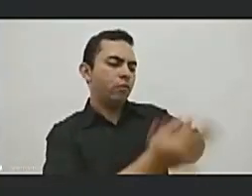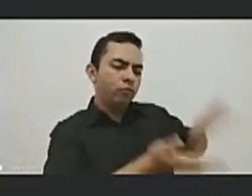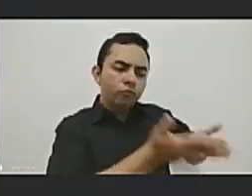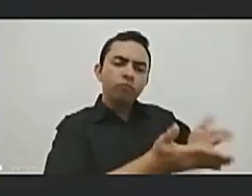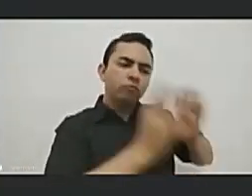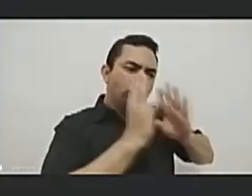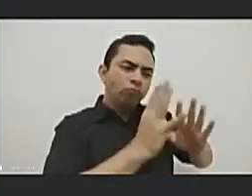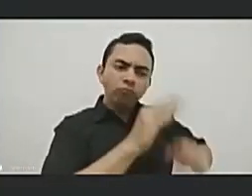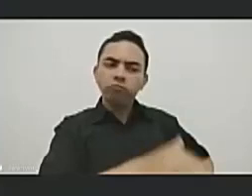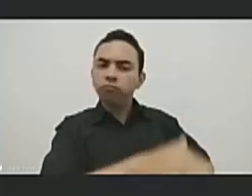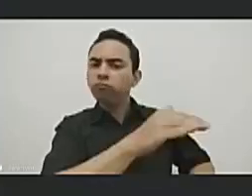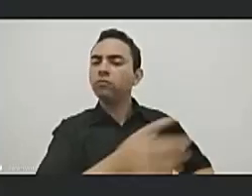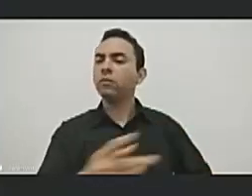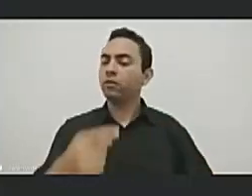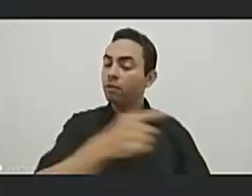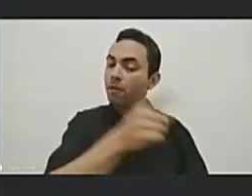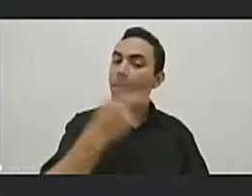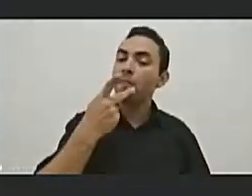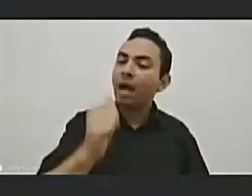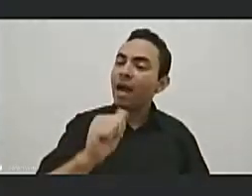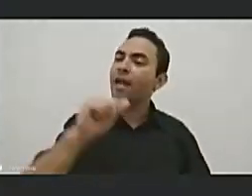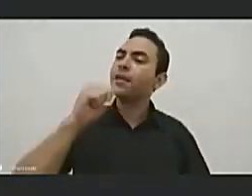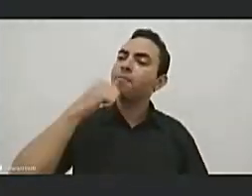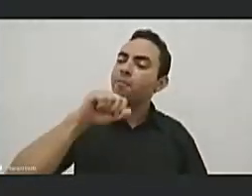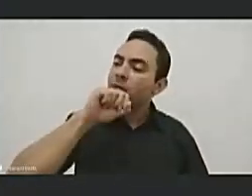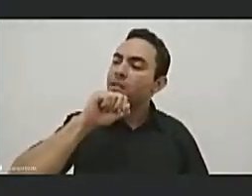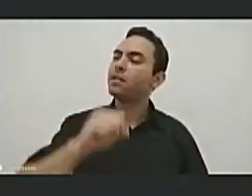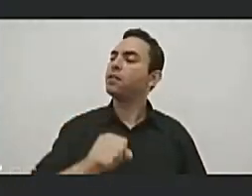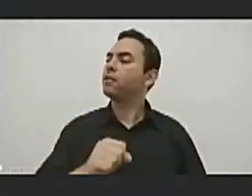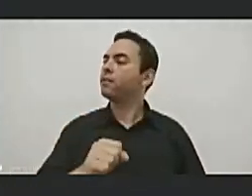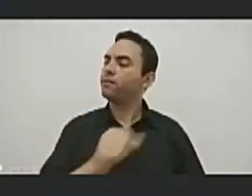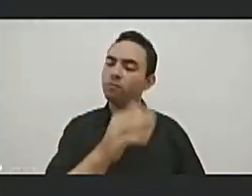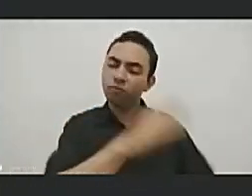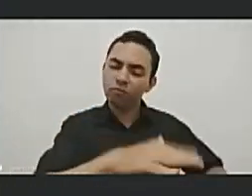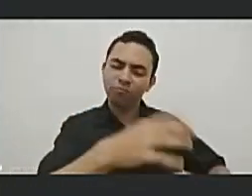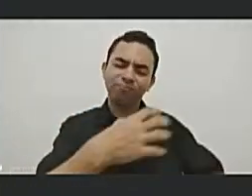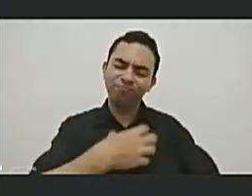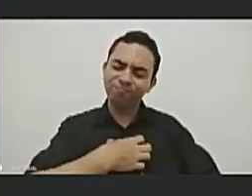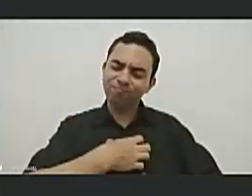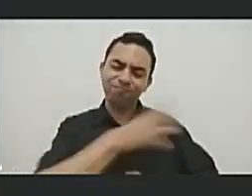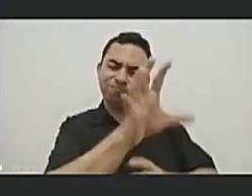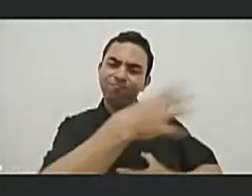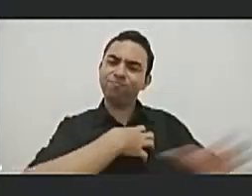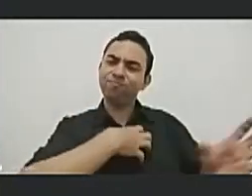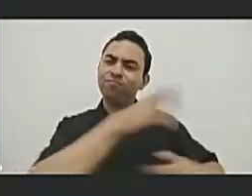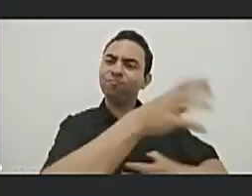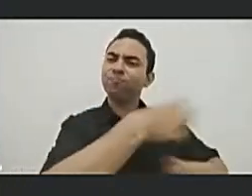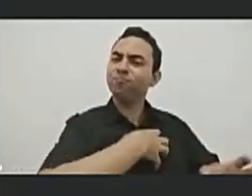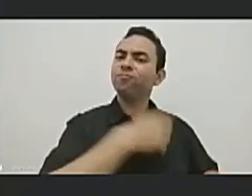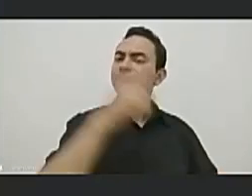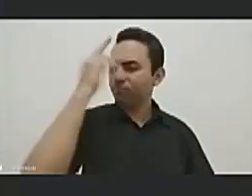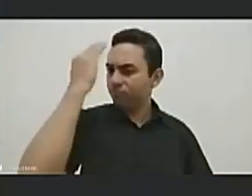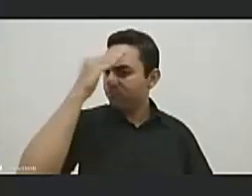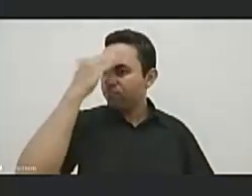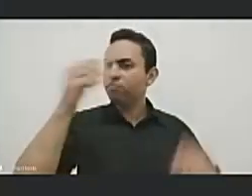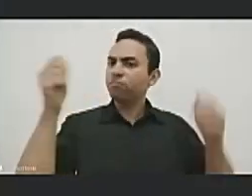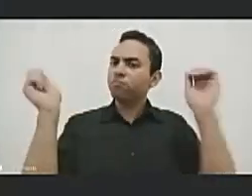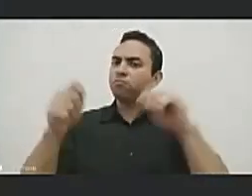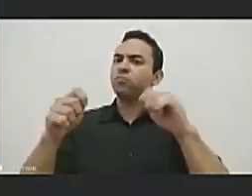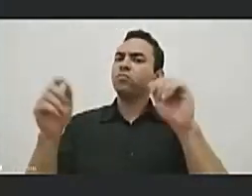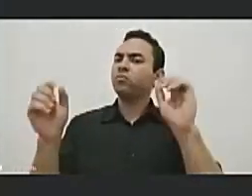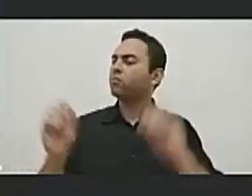Quem é pai quem a mãe entende a minha dor e a minha revolta não é